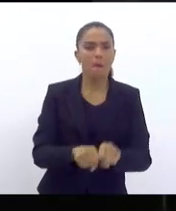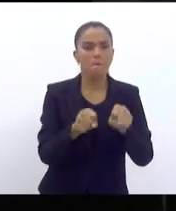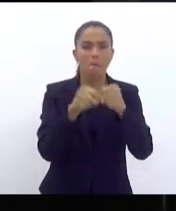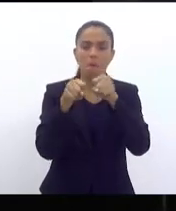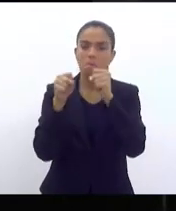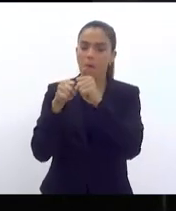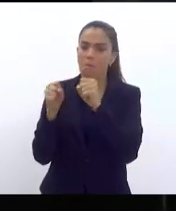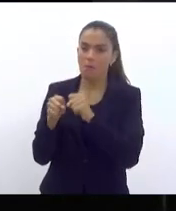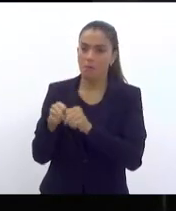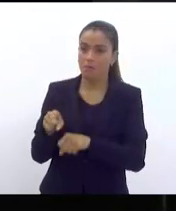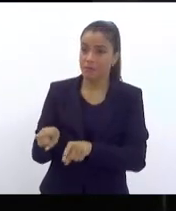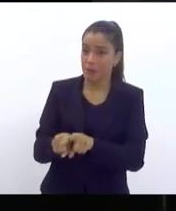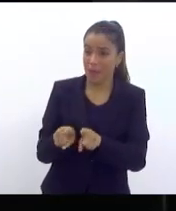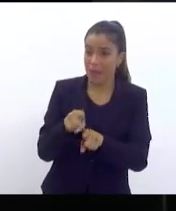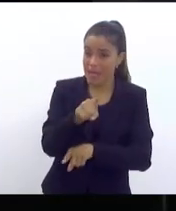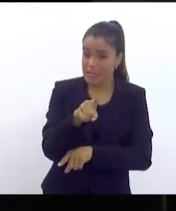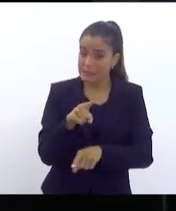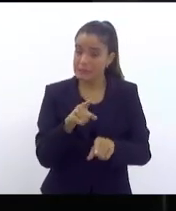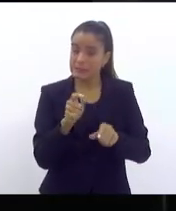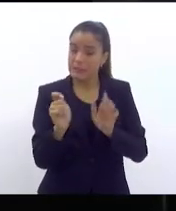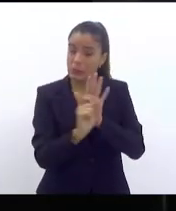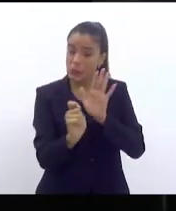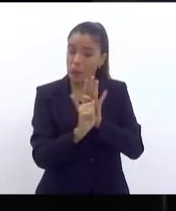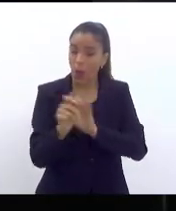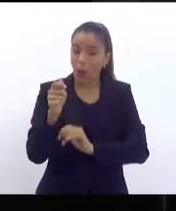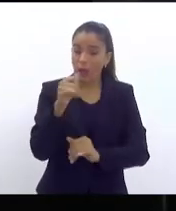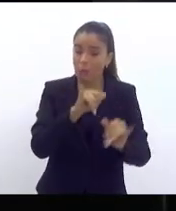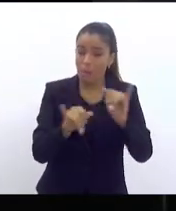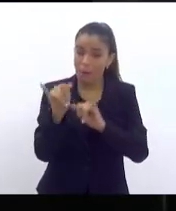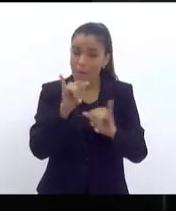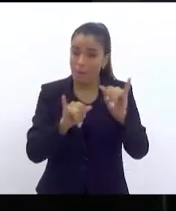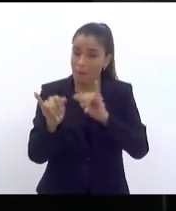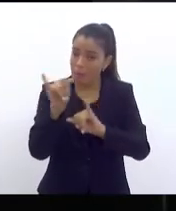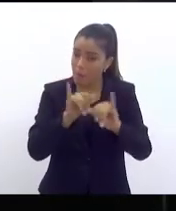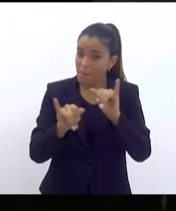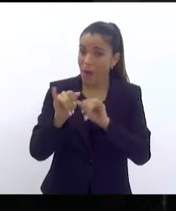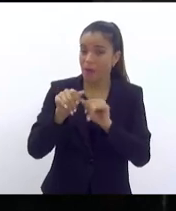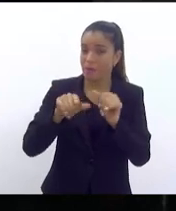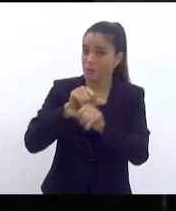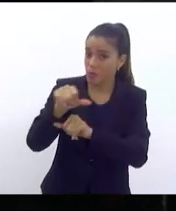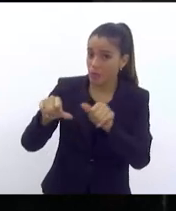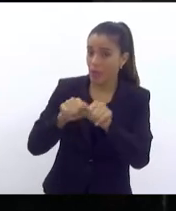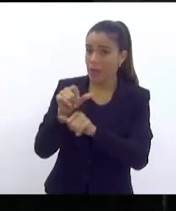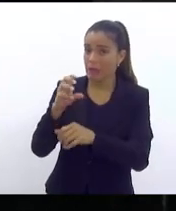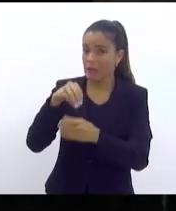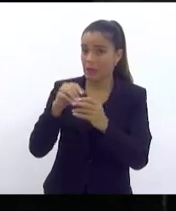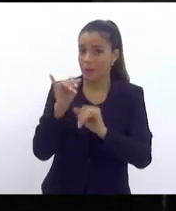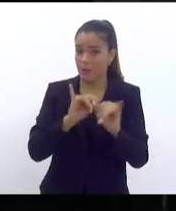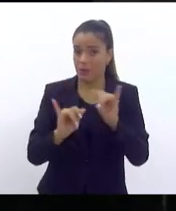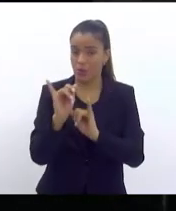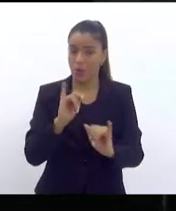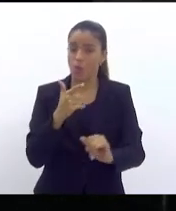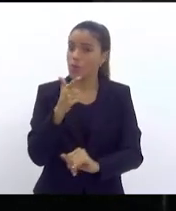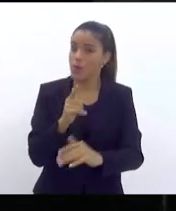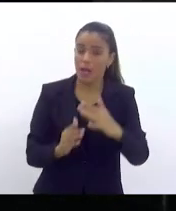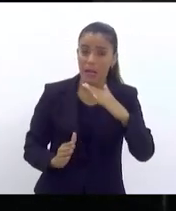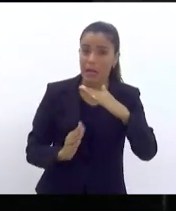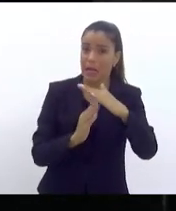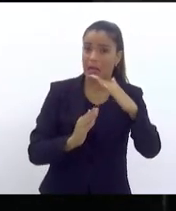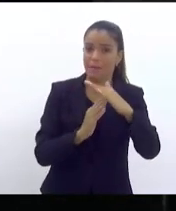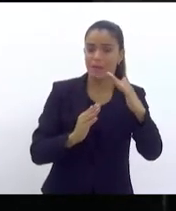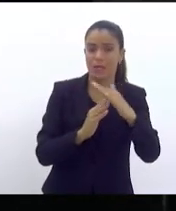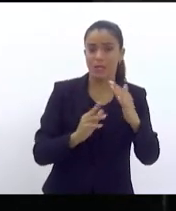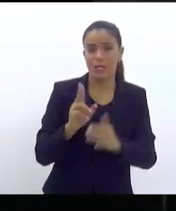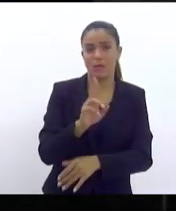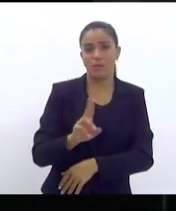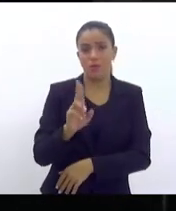das drogas ainda mais essas drogas sintéticas como de hoje em dia e essas drogas sintéticas só mostram que não há um limite para o